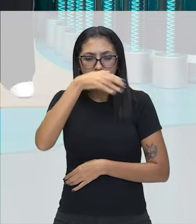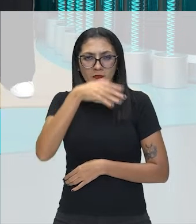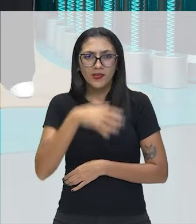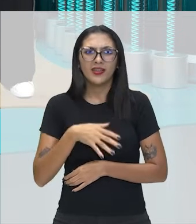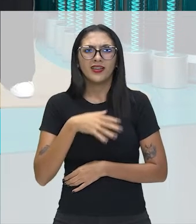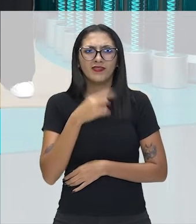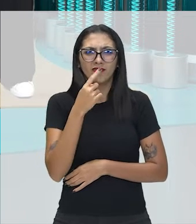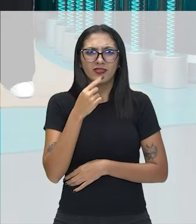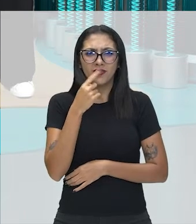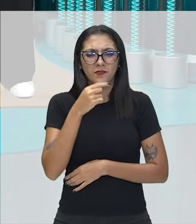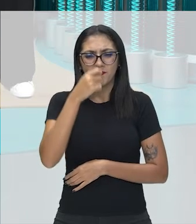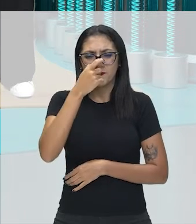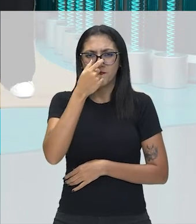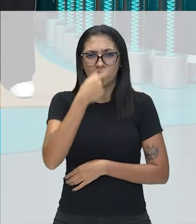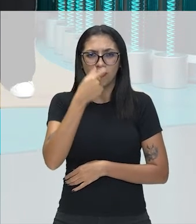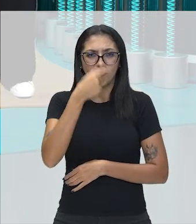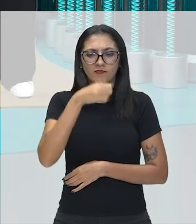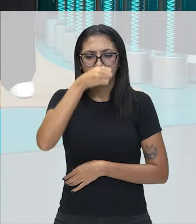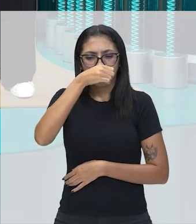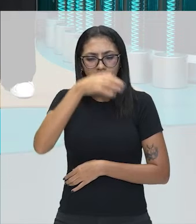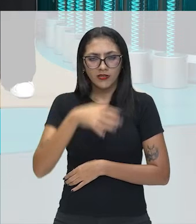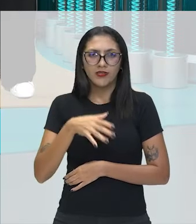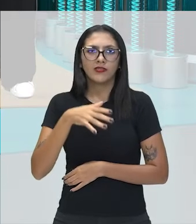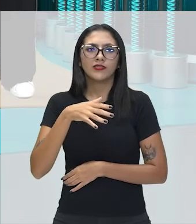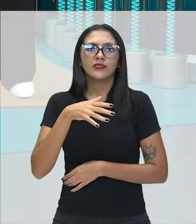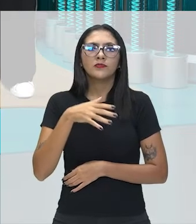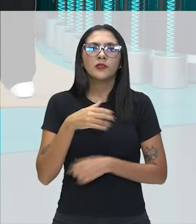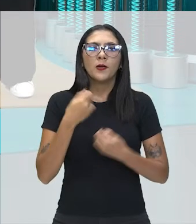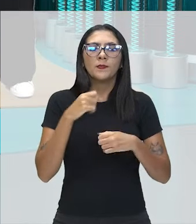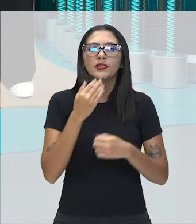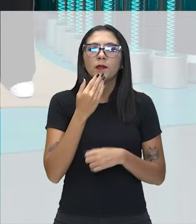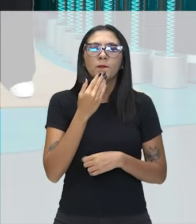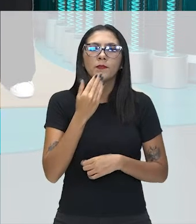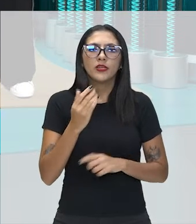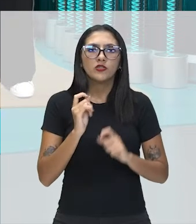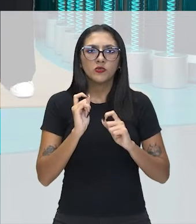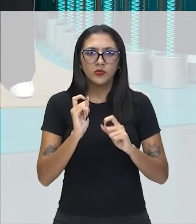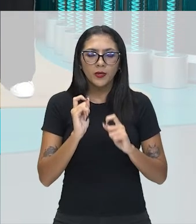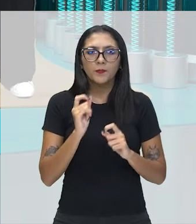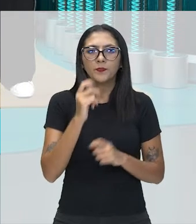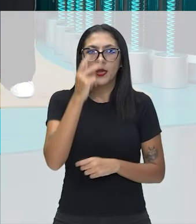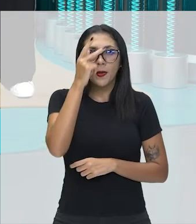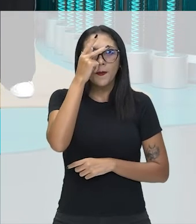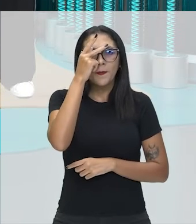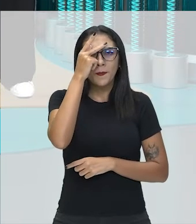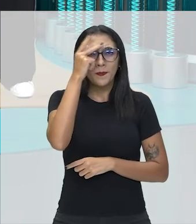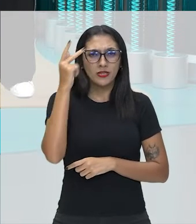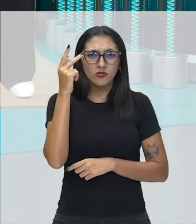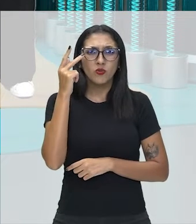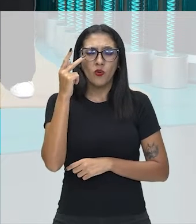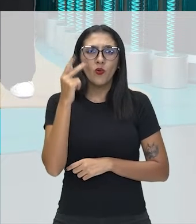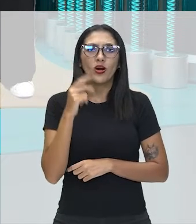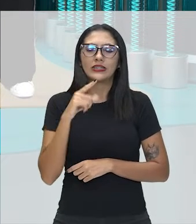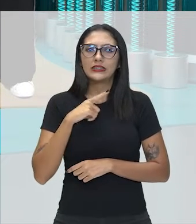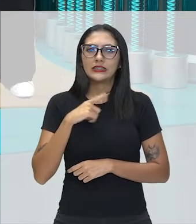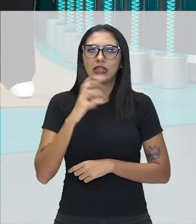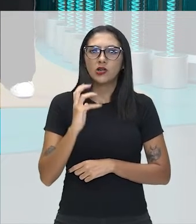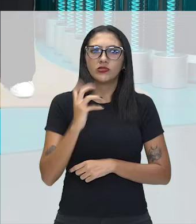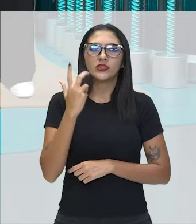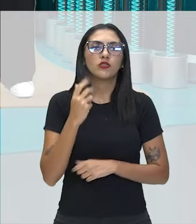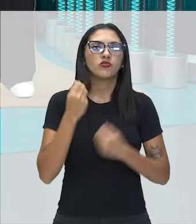aquele sangue, você vai pedir para a vítima respirar pela boca, já que essa via aérea dela